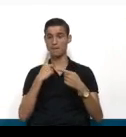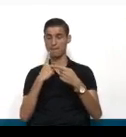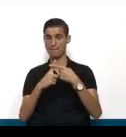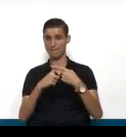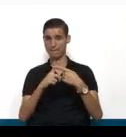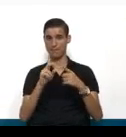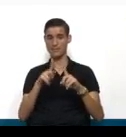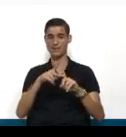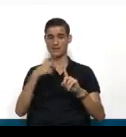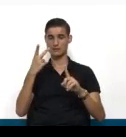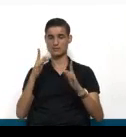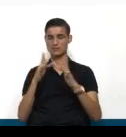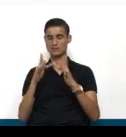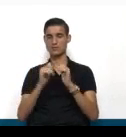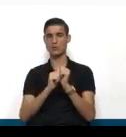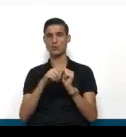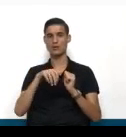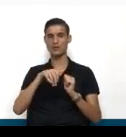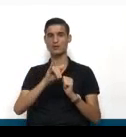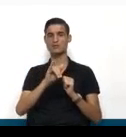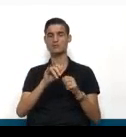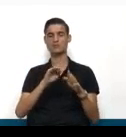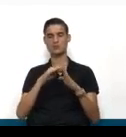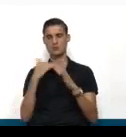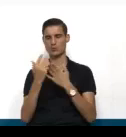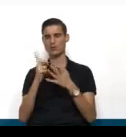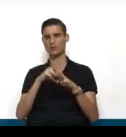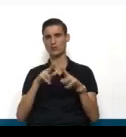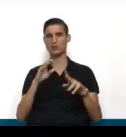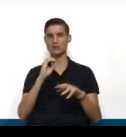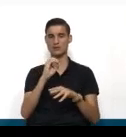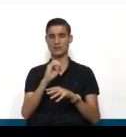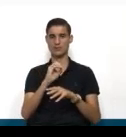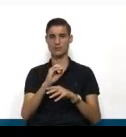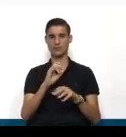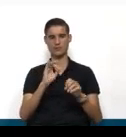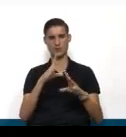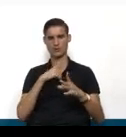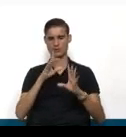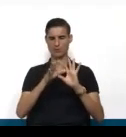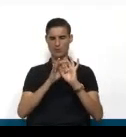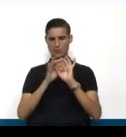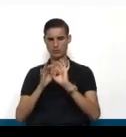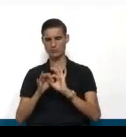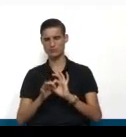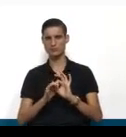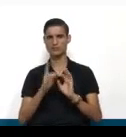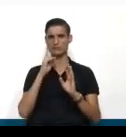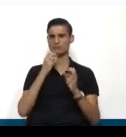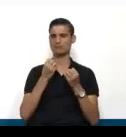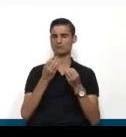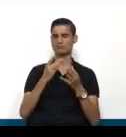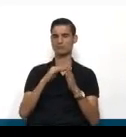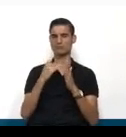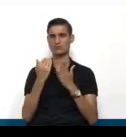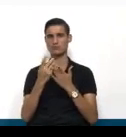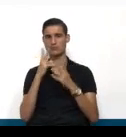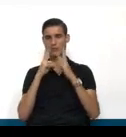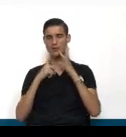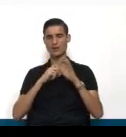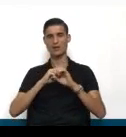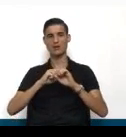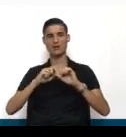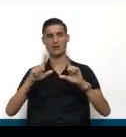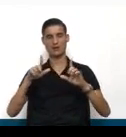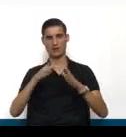a derivada segunda em relação a y, e tudo isso é igual a zero, tá? Só contextualizando, trazendo isso para que fique